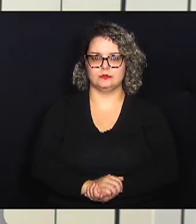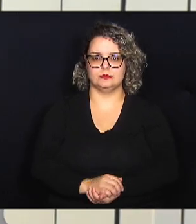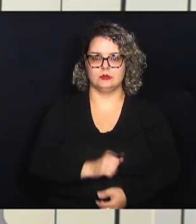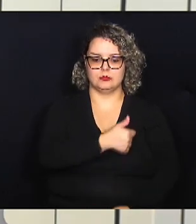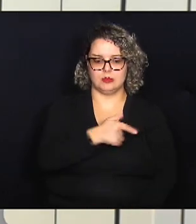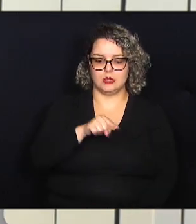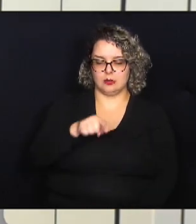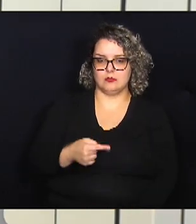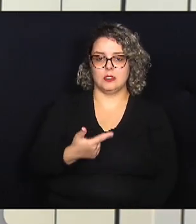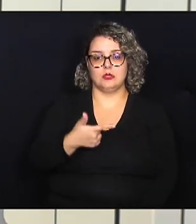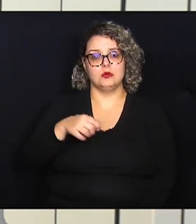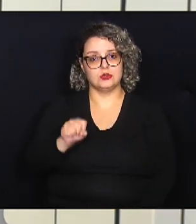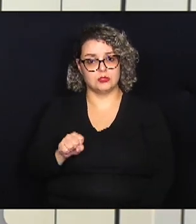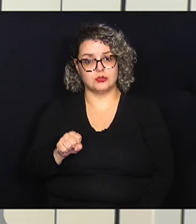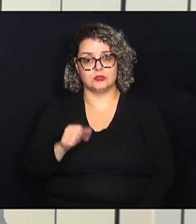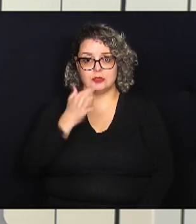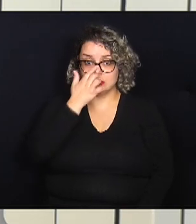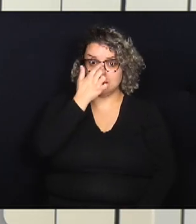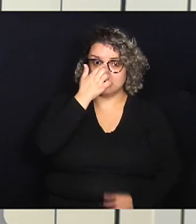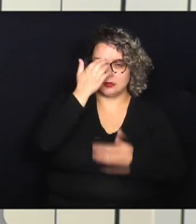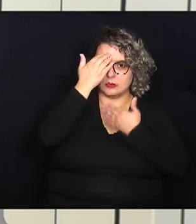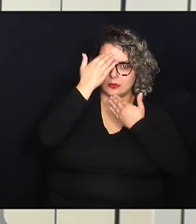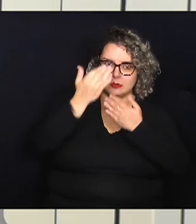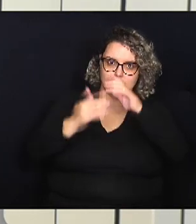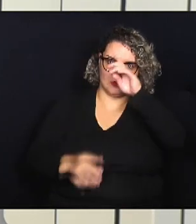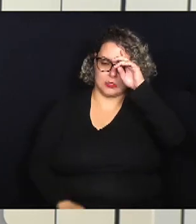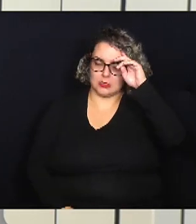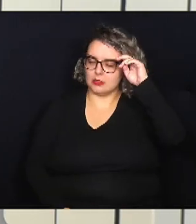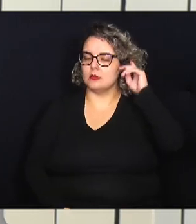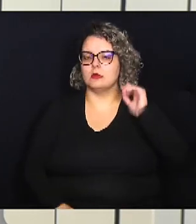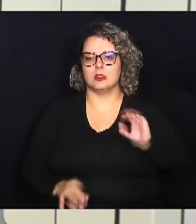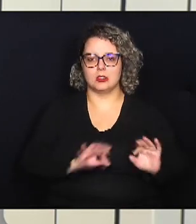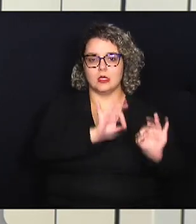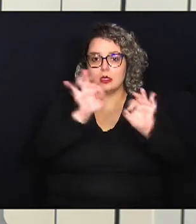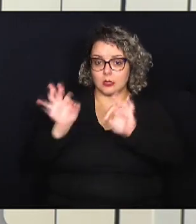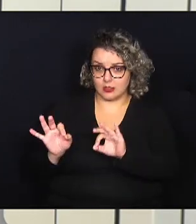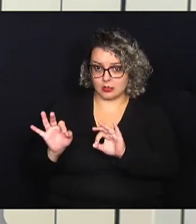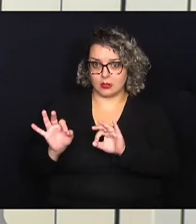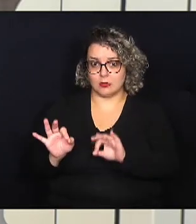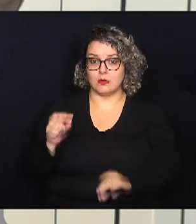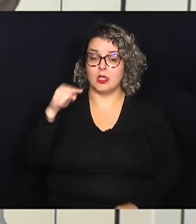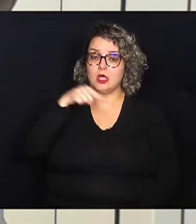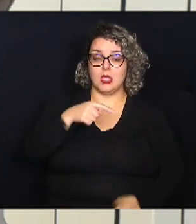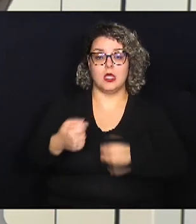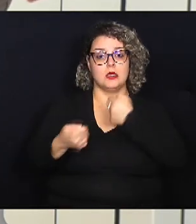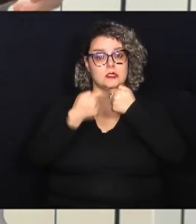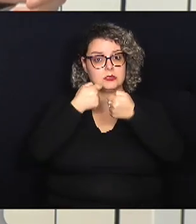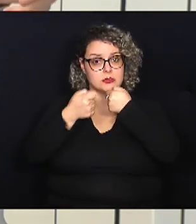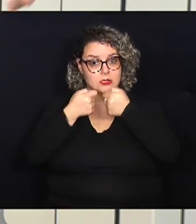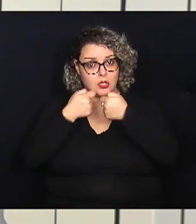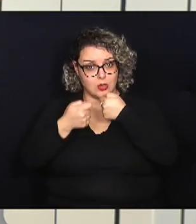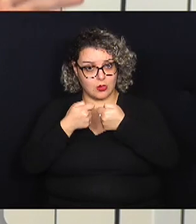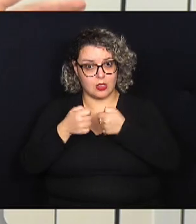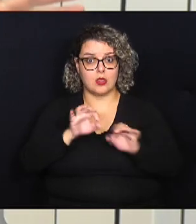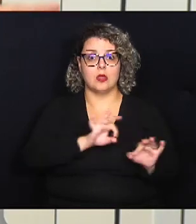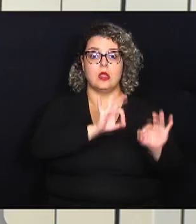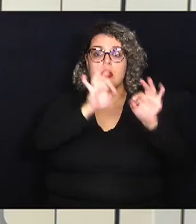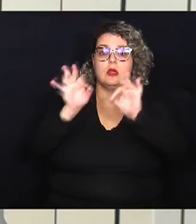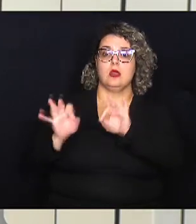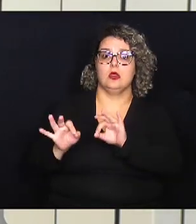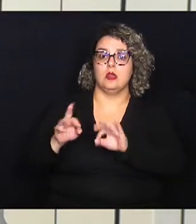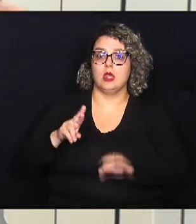12h mais 28 minutos, muito obrigado pela sua companhia, pela sua audiência. Esta reportagem que você acabou de acompanhar é sobre